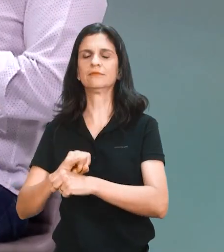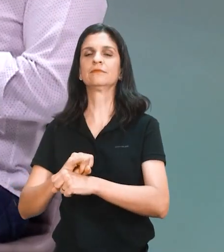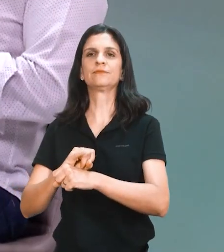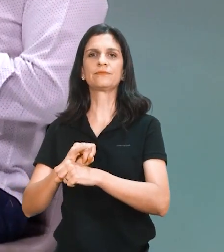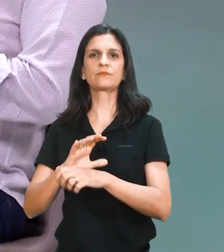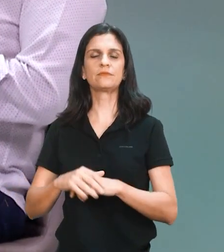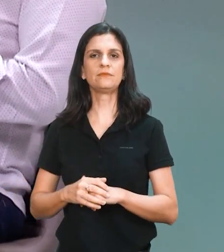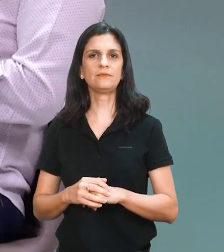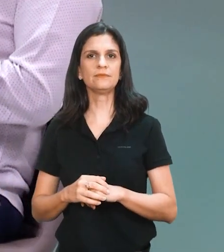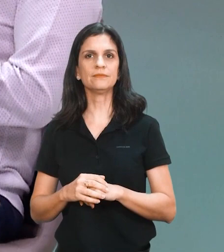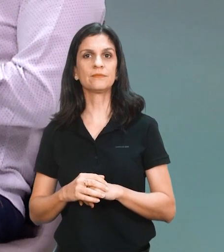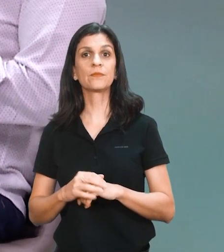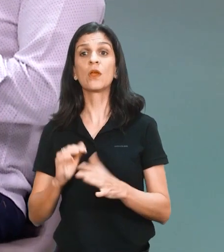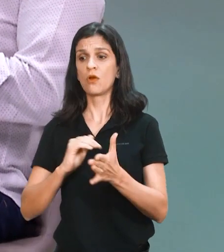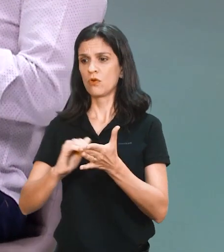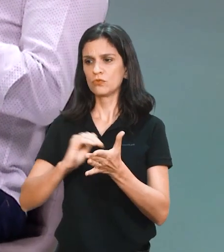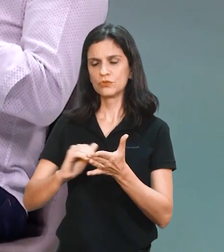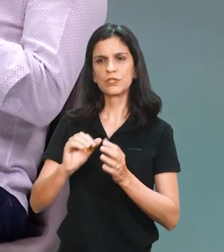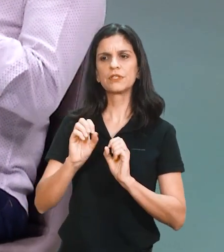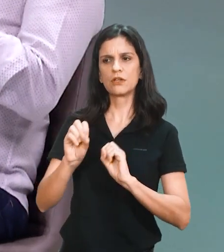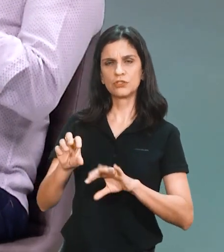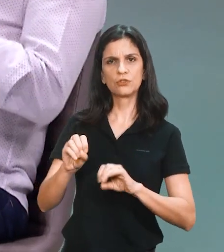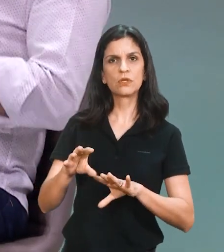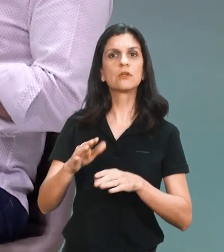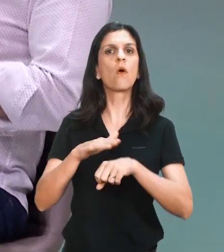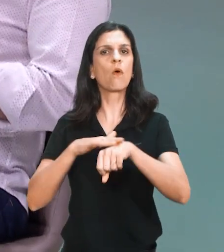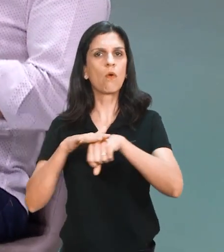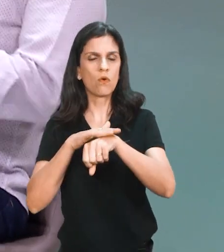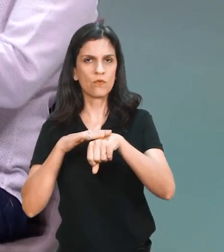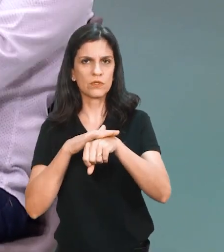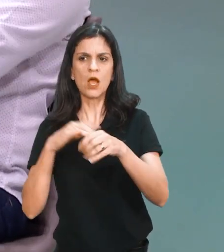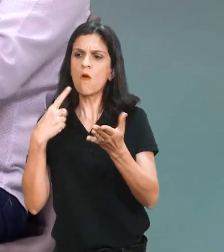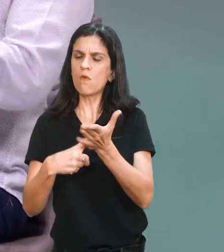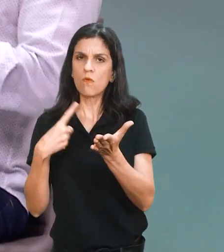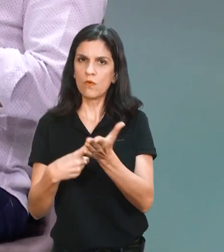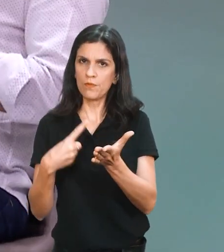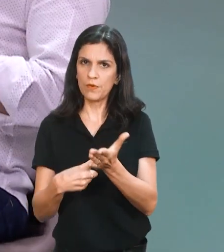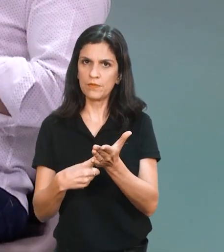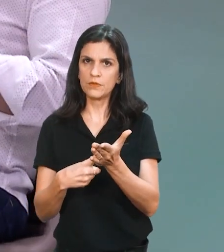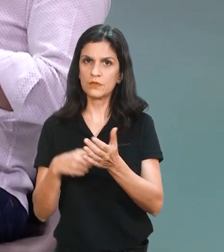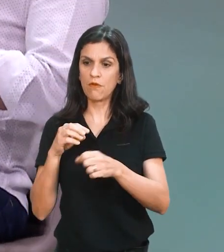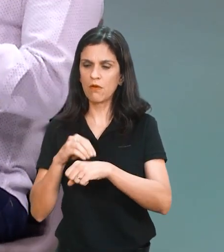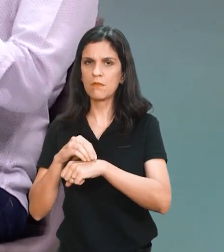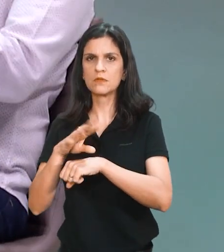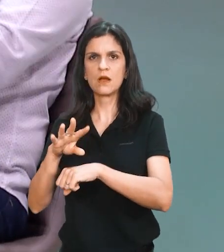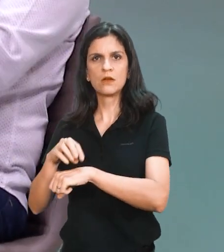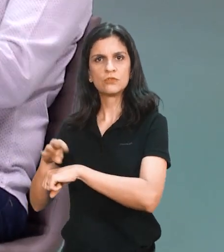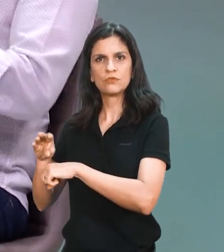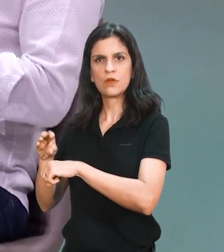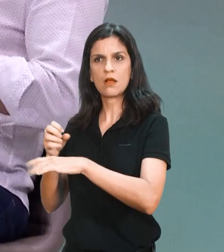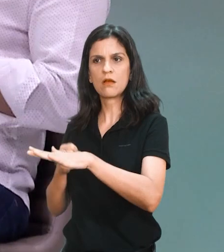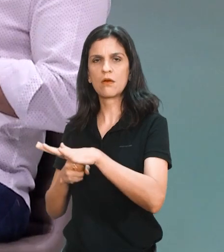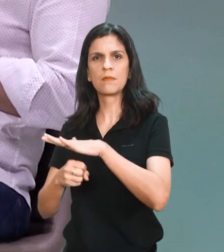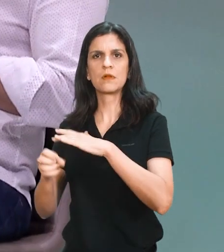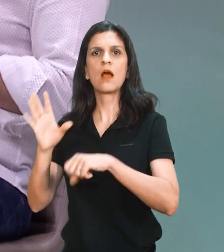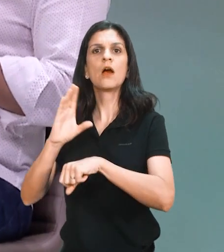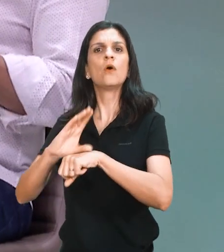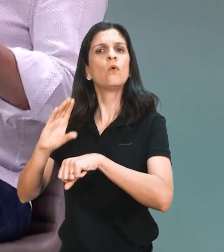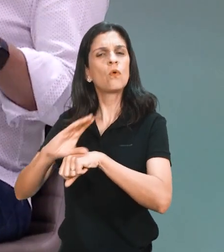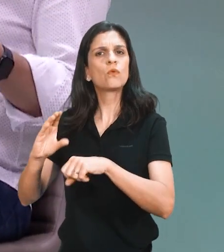o secretário Lucas da Educação, ele me fez um compromisso que esse ano ele vai começar a implementar